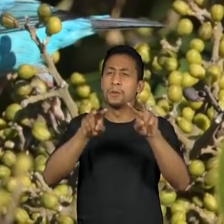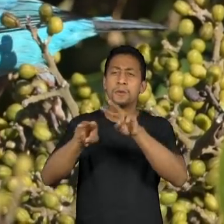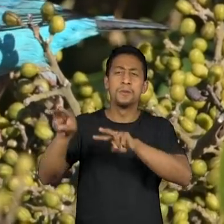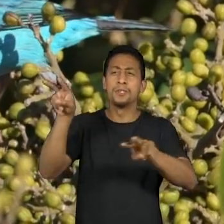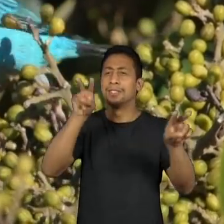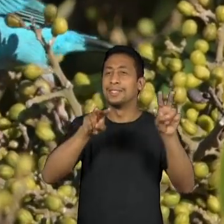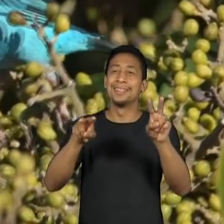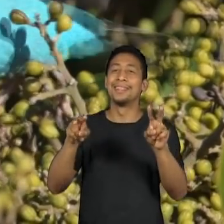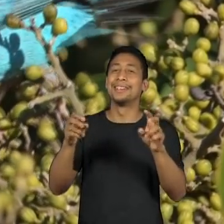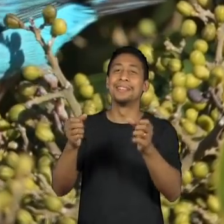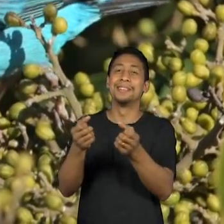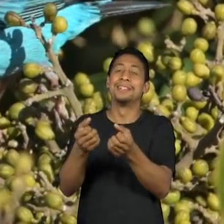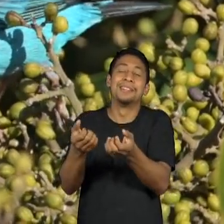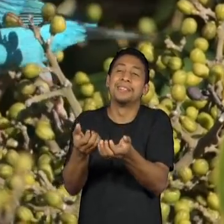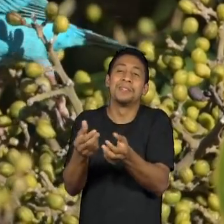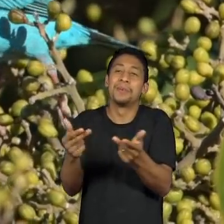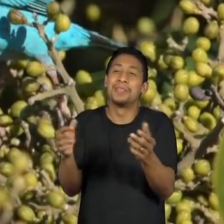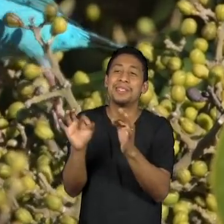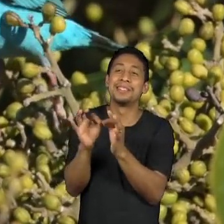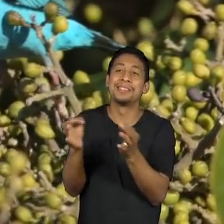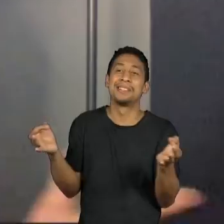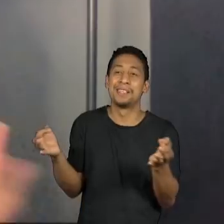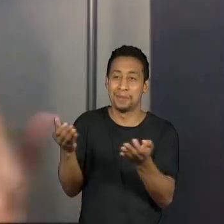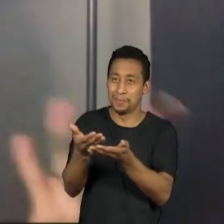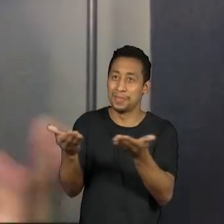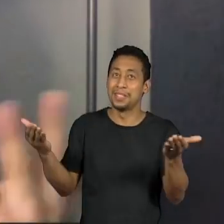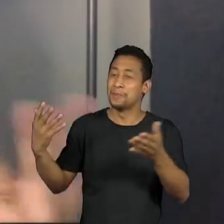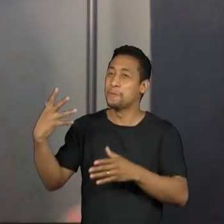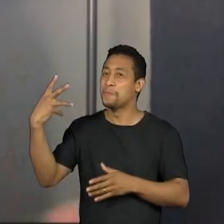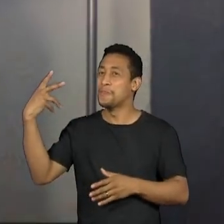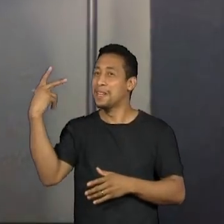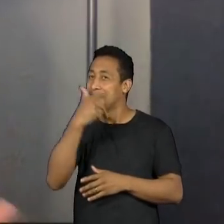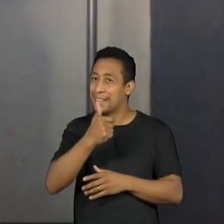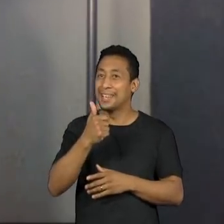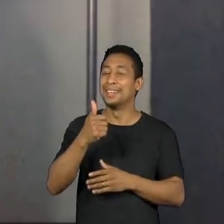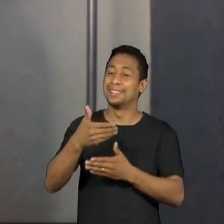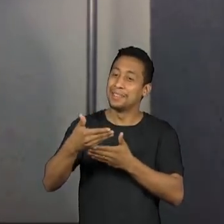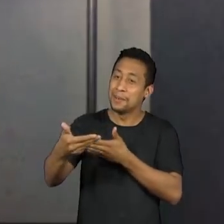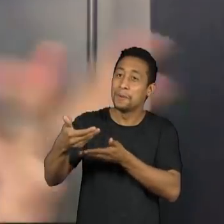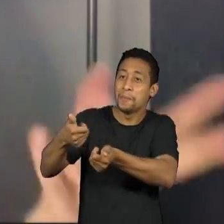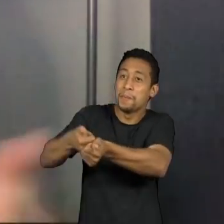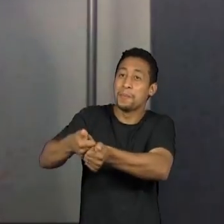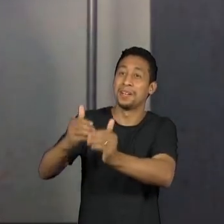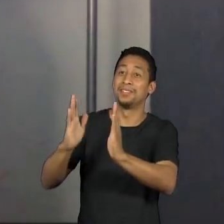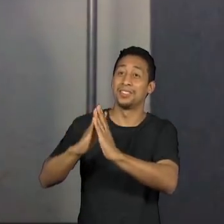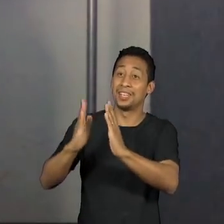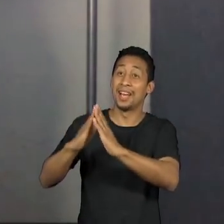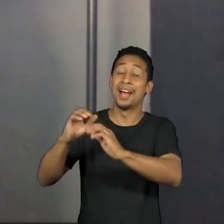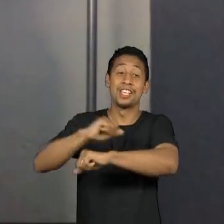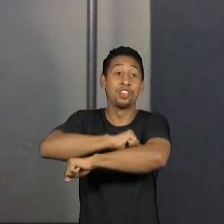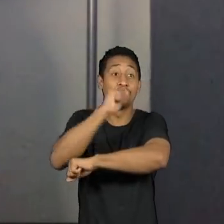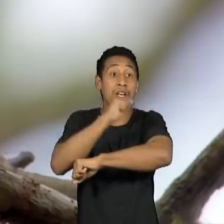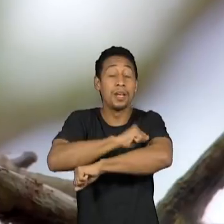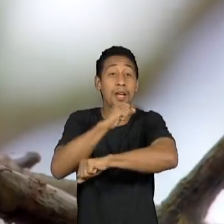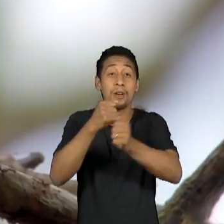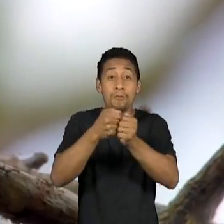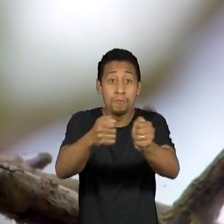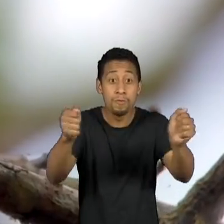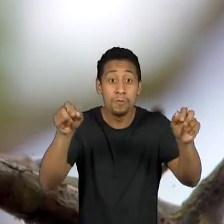as pequenas grandes belezas do dia a dia, que são essas belezas próximas da nossa casa, da nossa janela, do nosso